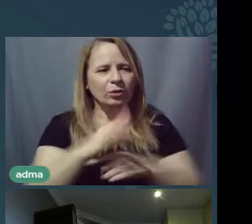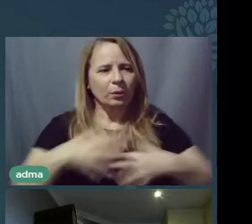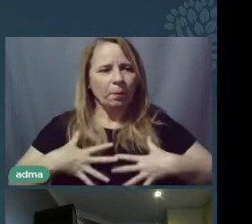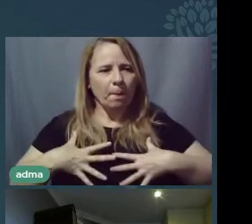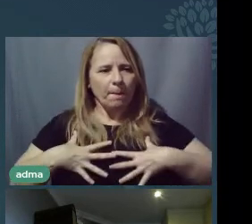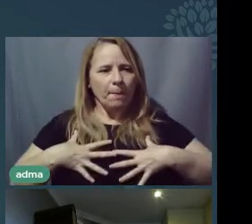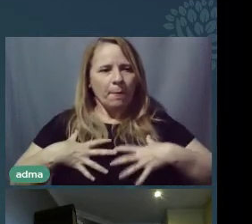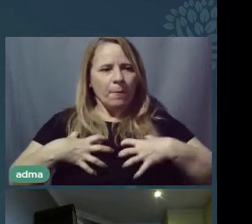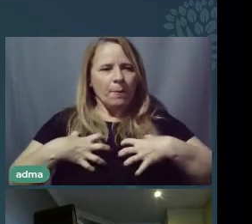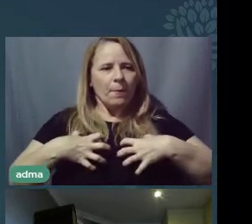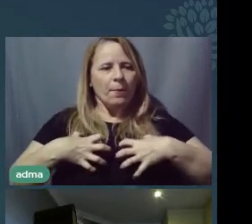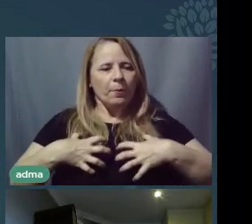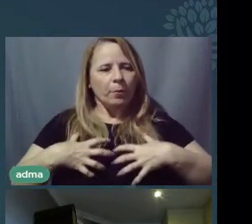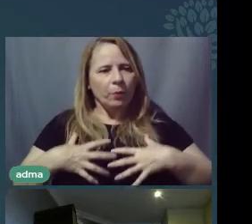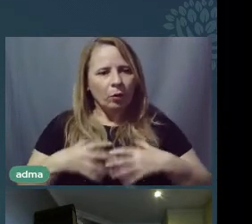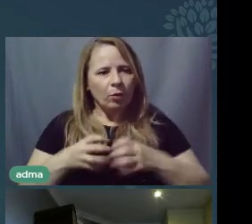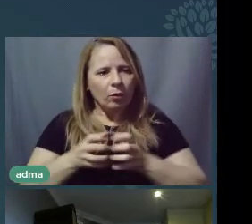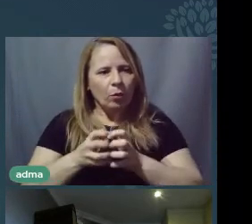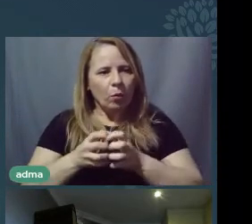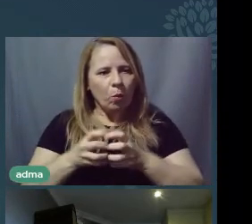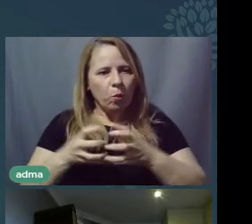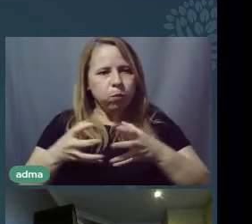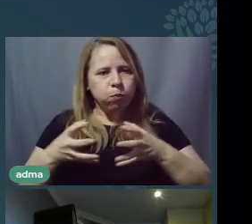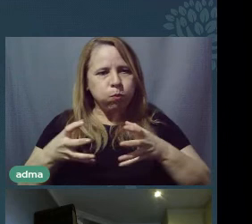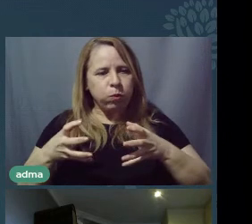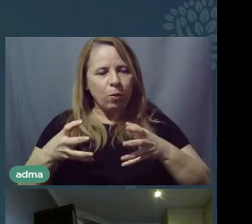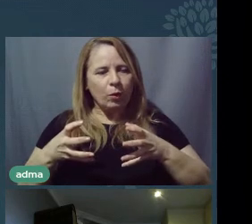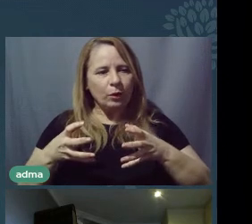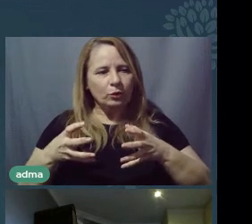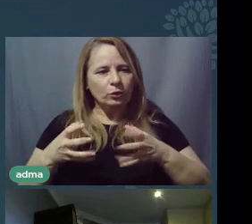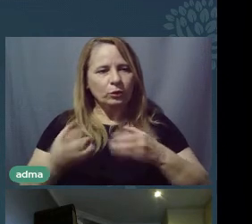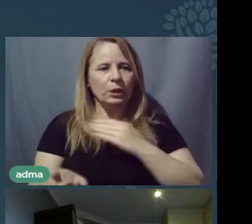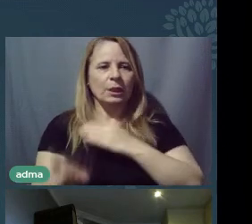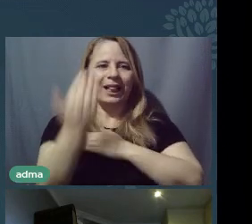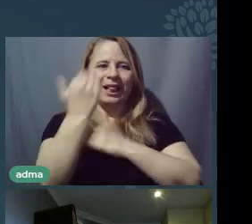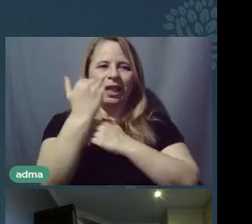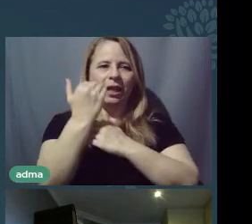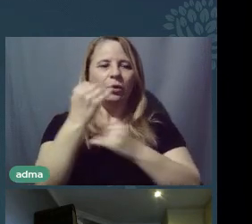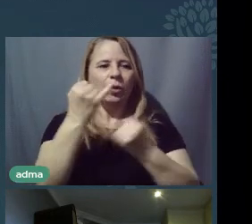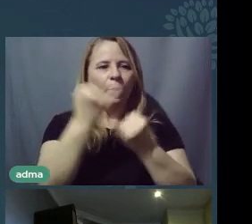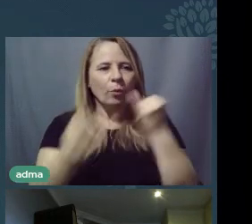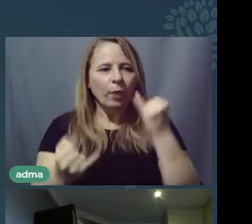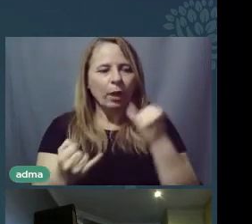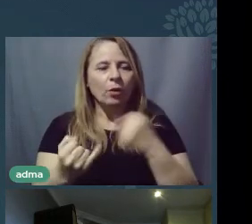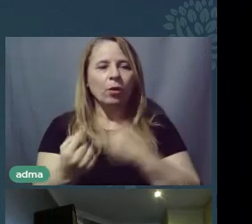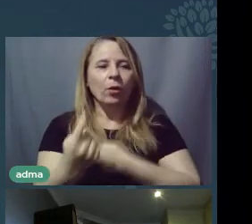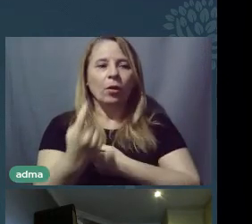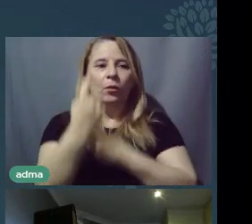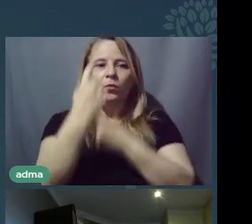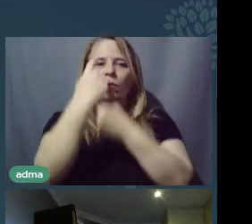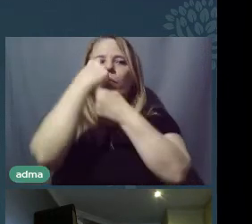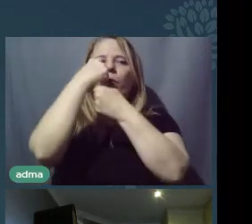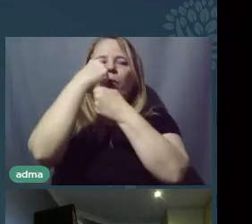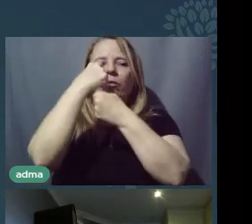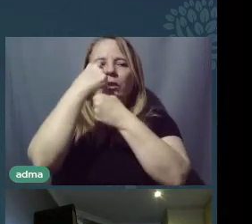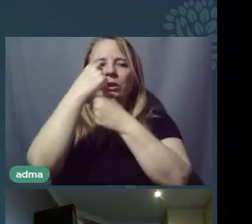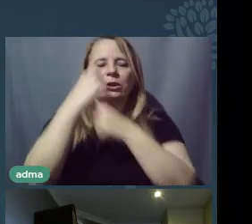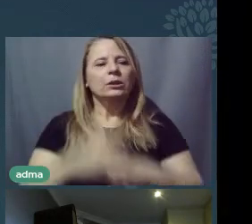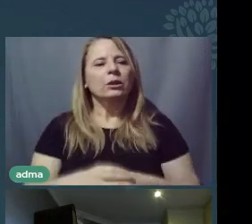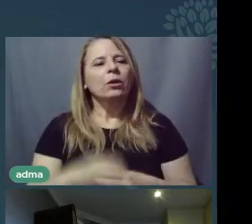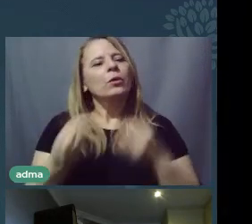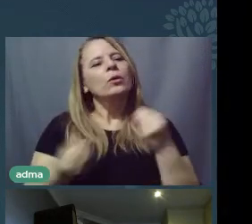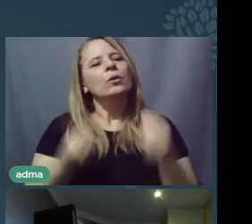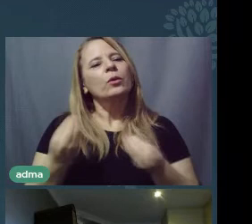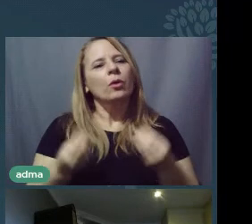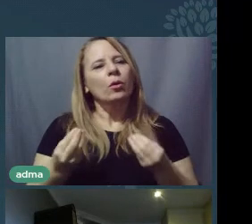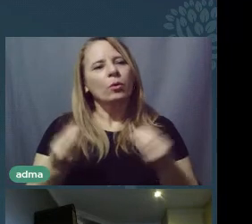broncodilatador existe na pressurização, né, por meio da ventilação não invasiva, comparado com